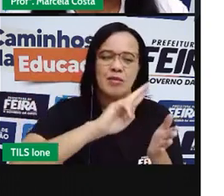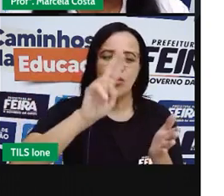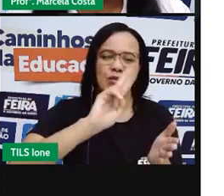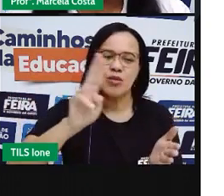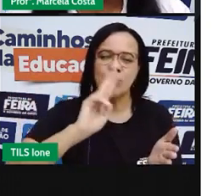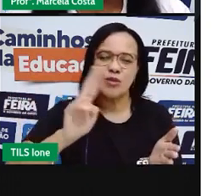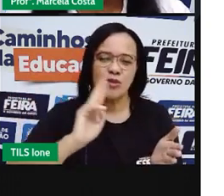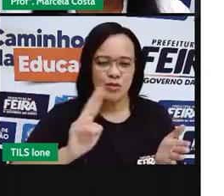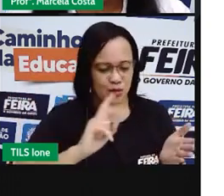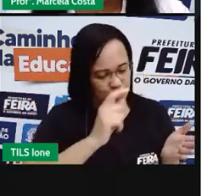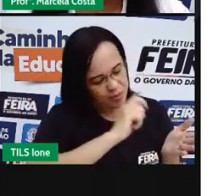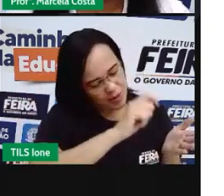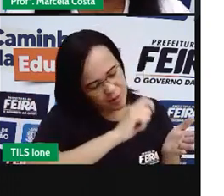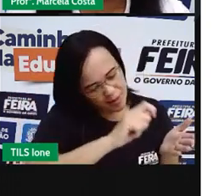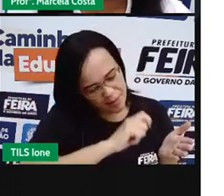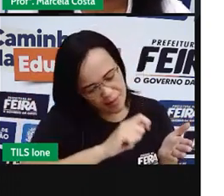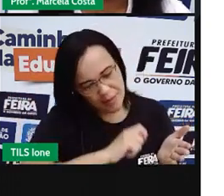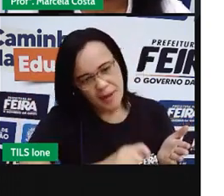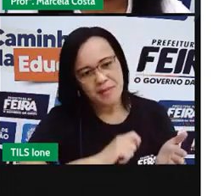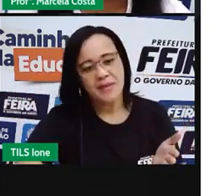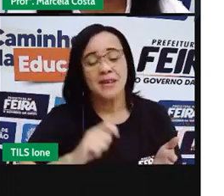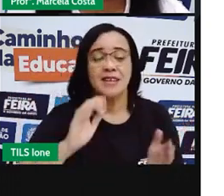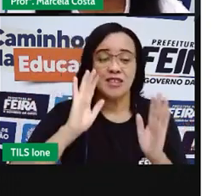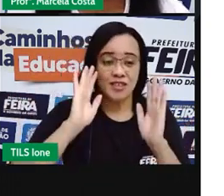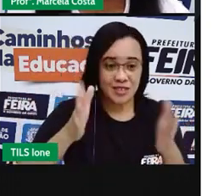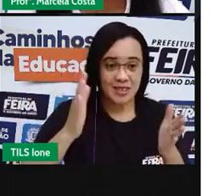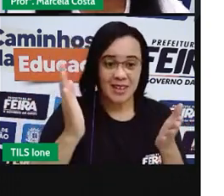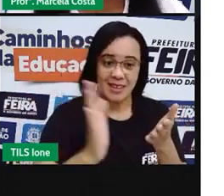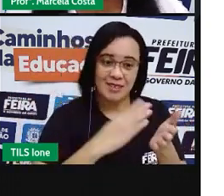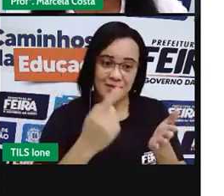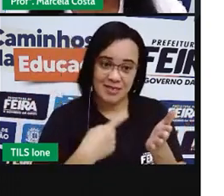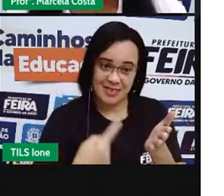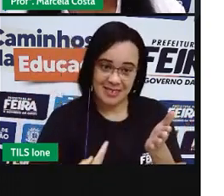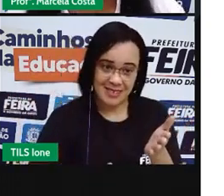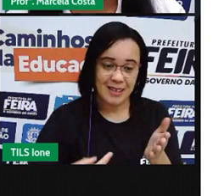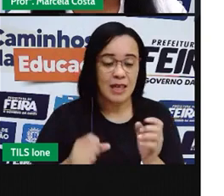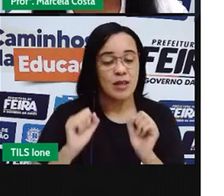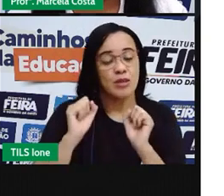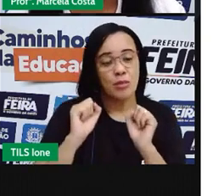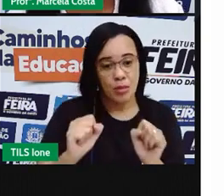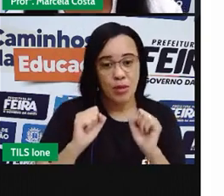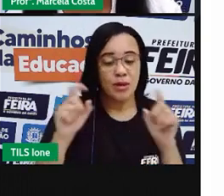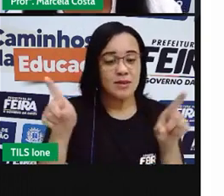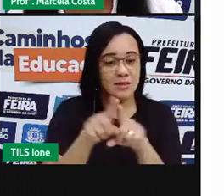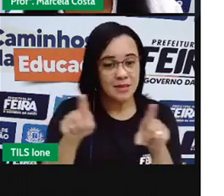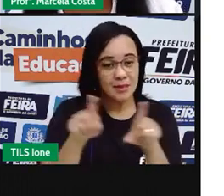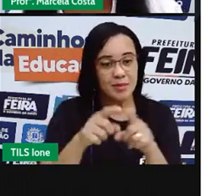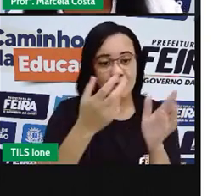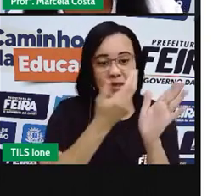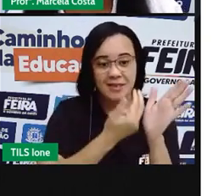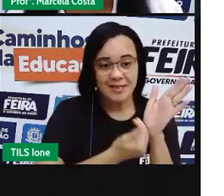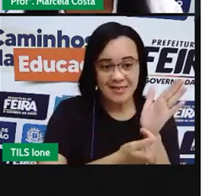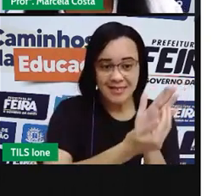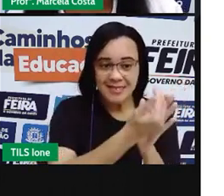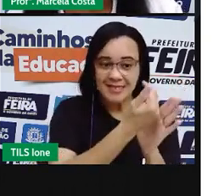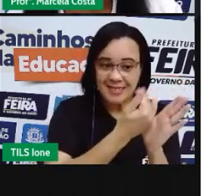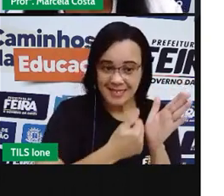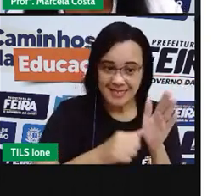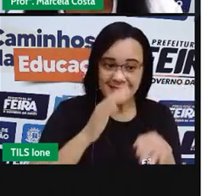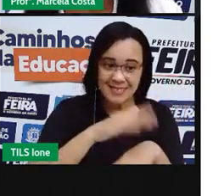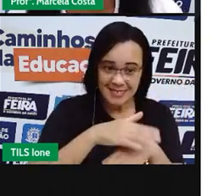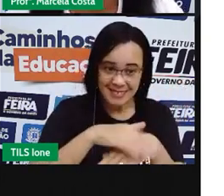você já fez o registro aí no seu caderno. Agora eu vou pedir para você ilustrar, fazer um desenho para cada um deles, tá